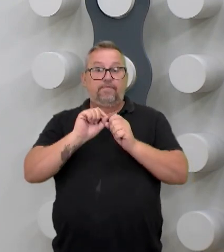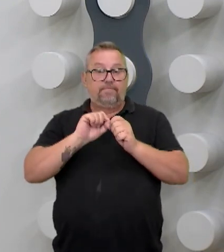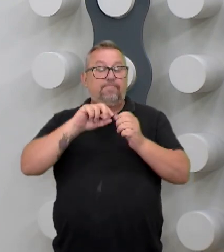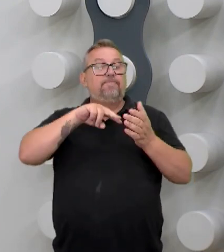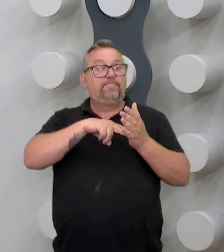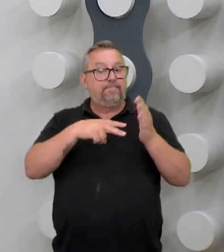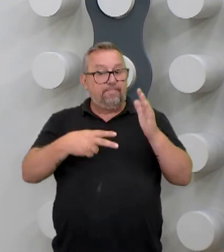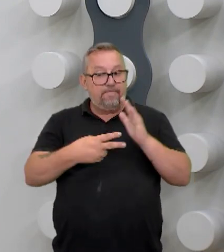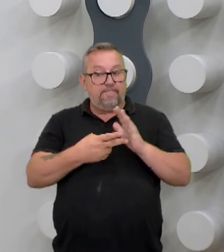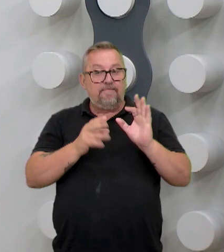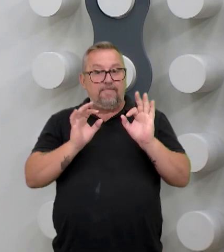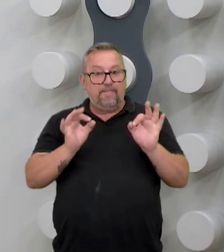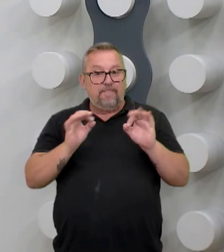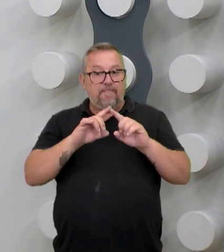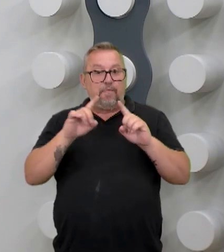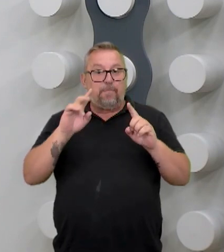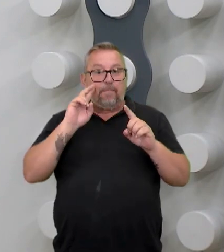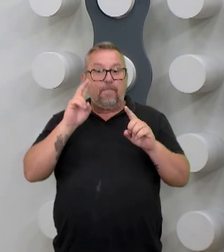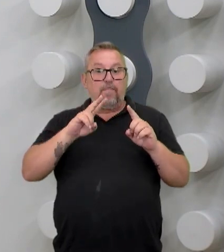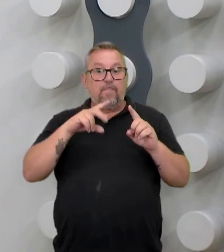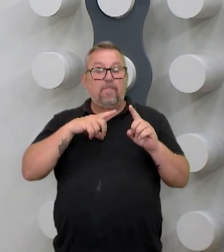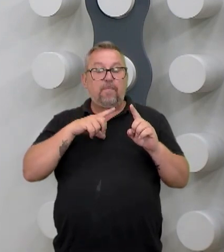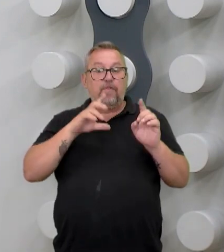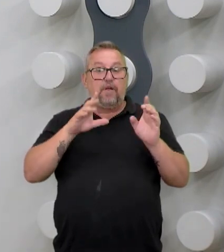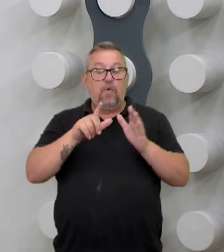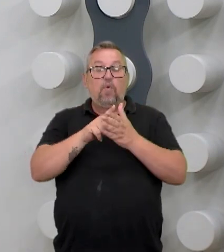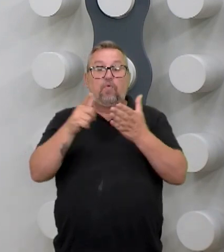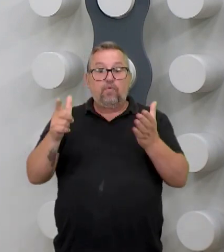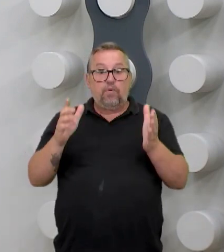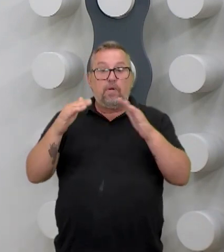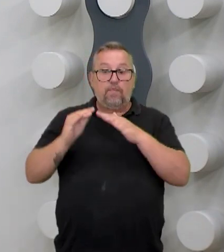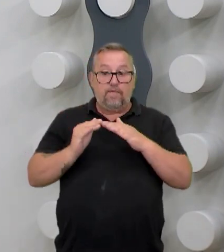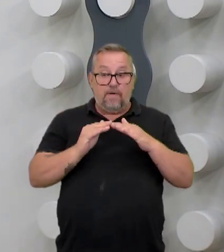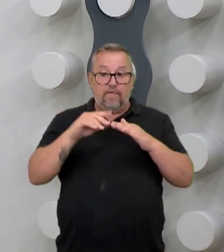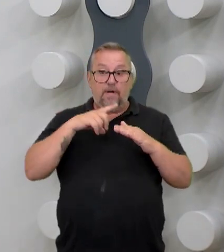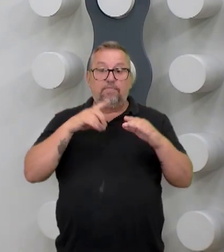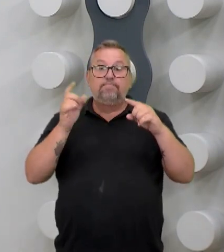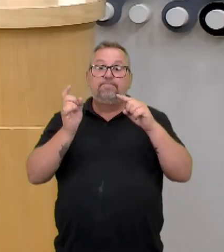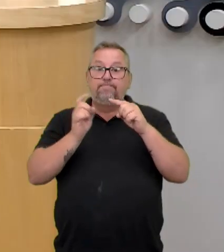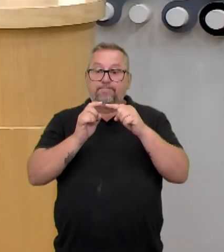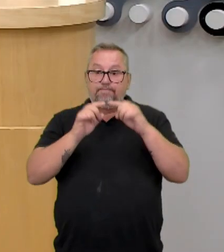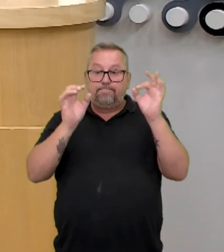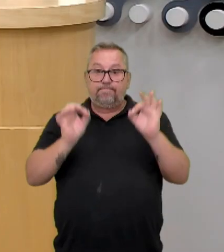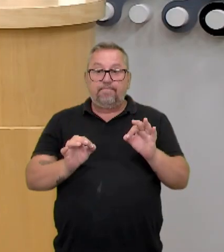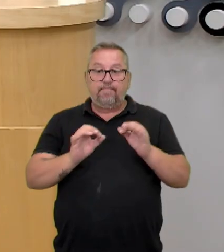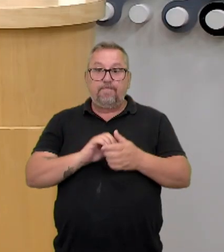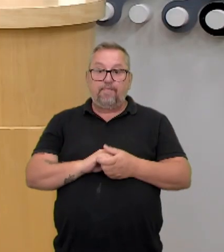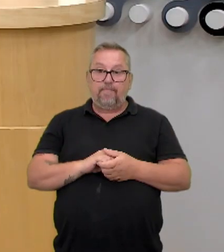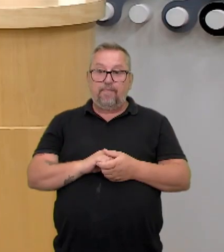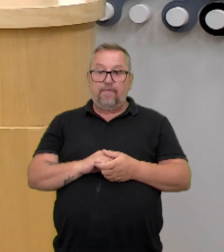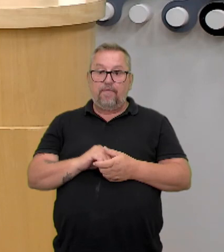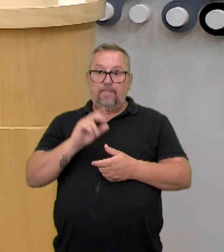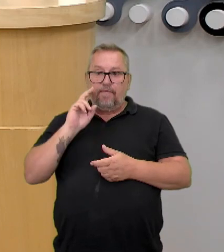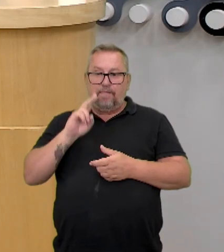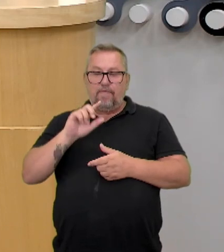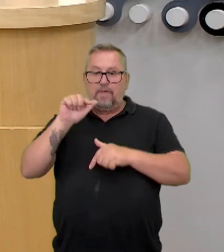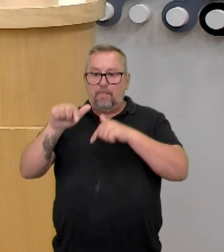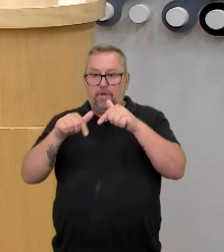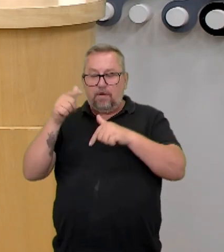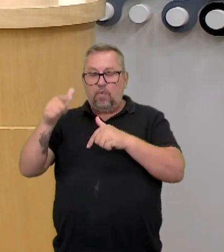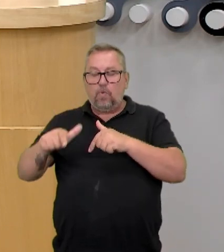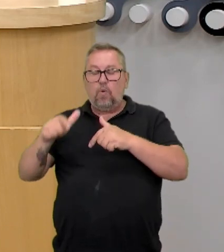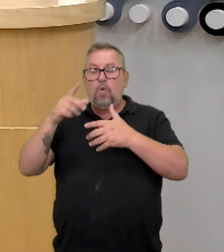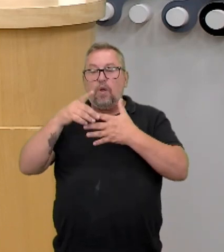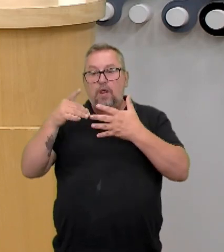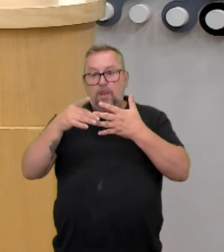para quem lê. Então, esse daí, como ele é comunitário, ele tem que fazer muito sentido. Nossa, eu preciso falar, professor, a gente está trabalhando em outro componente, em outra